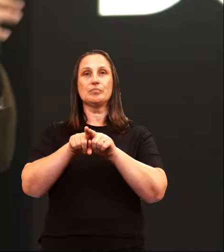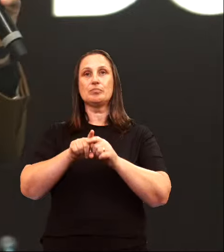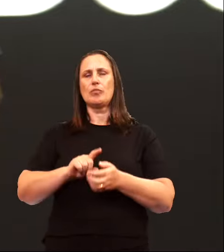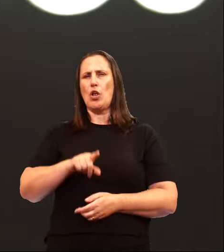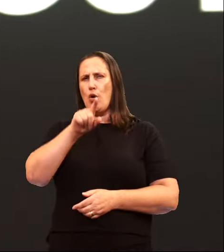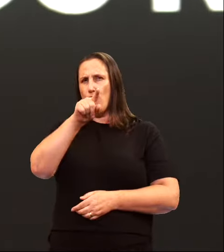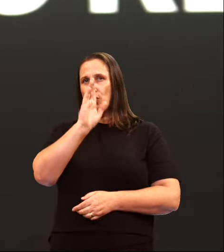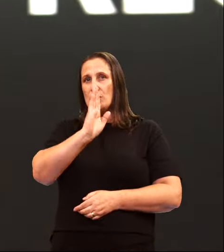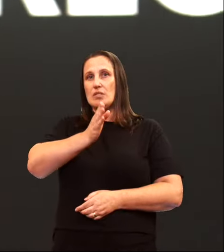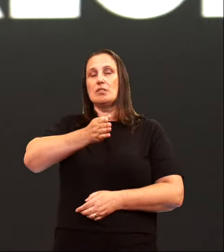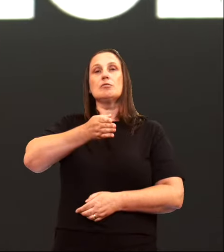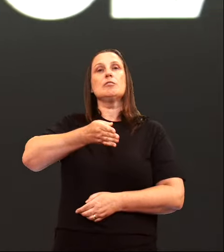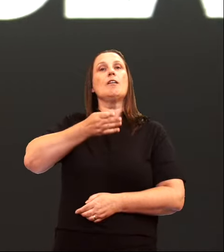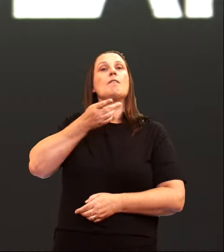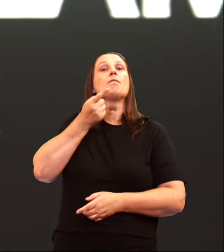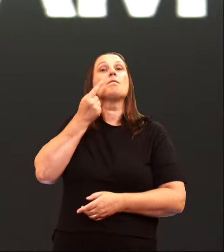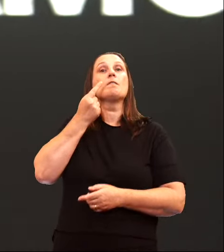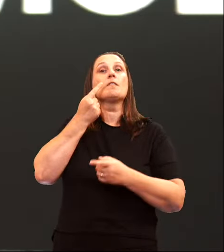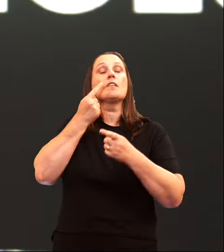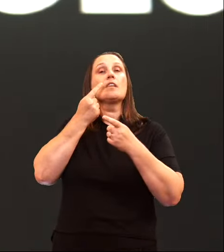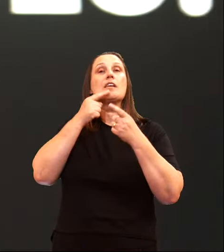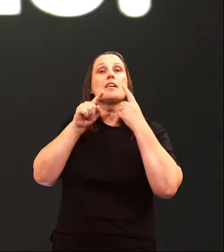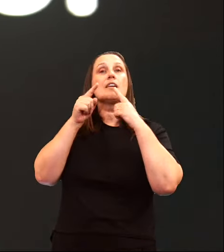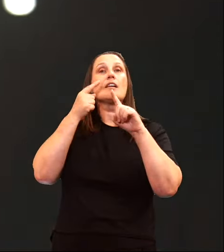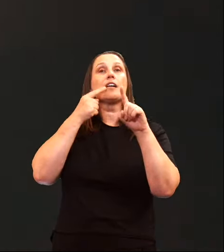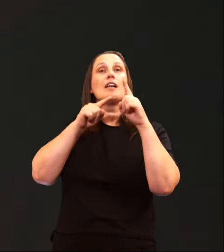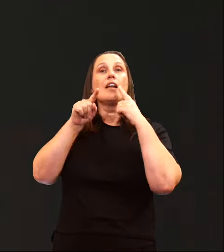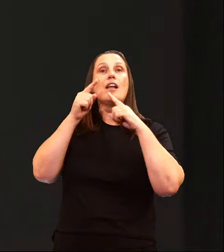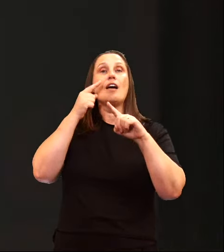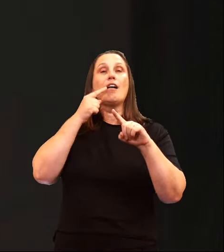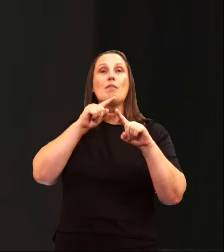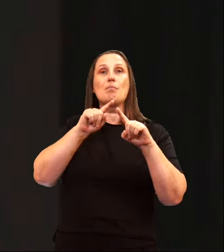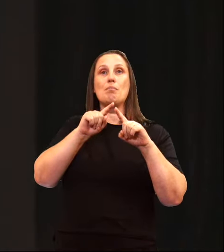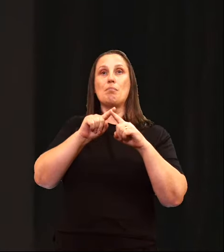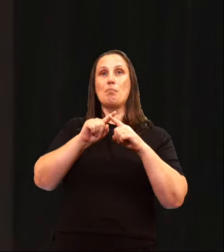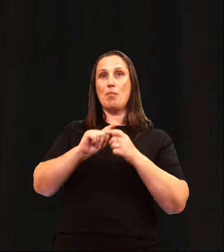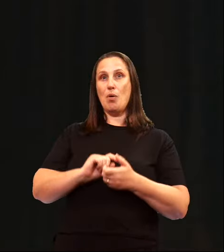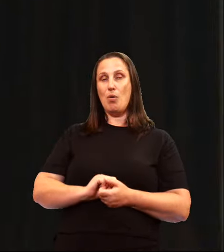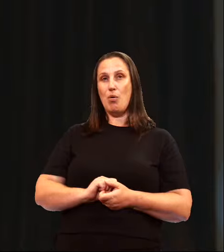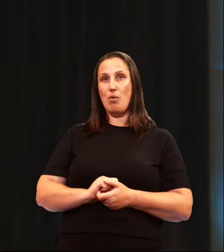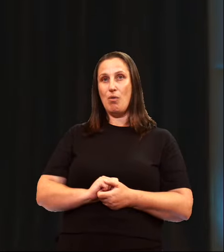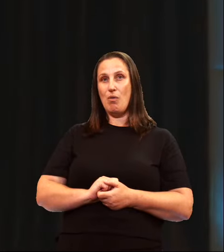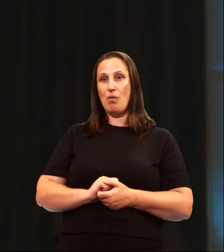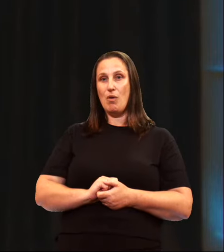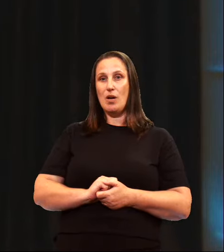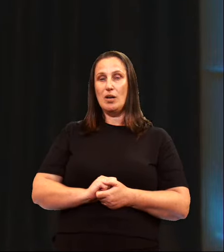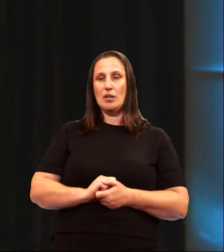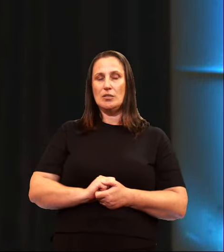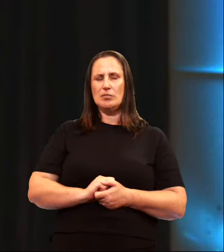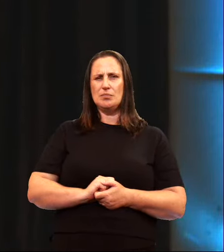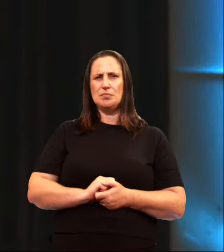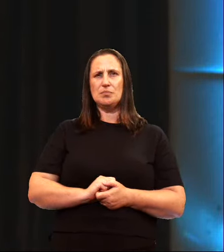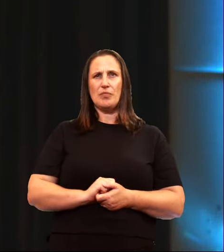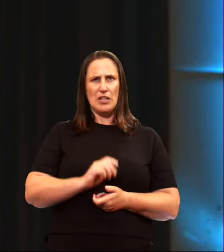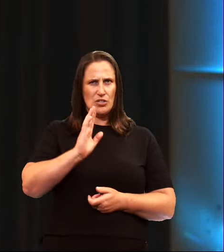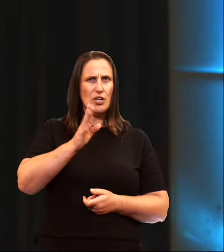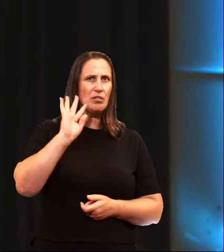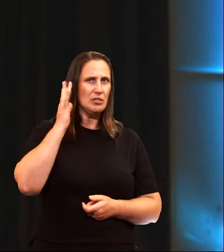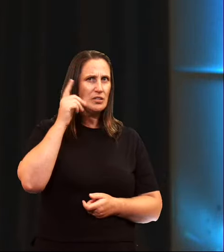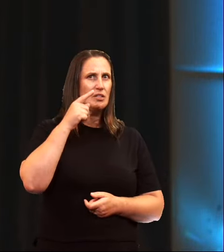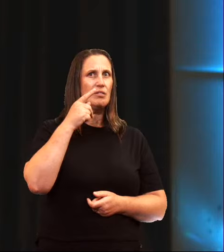já reclamou de algo e comprou uma briga que depois você foi ver não tinha fundamento? Já aconteceu com